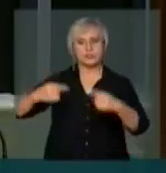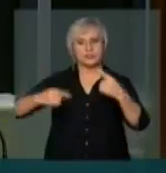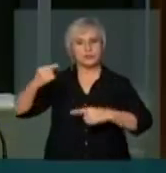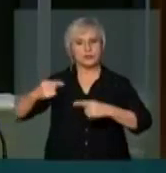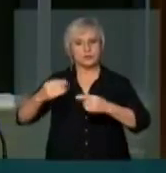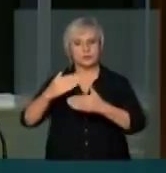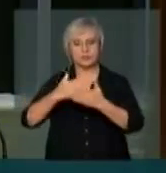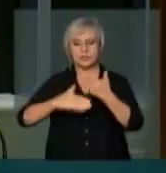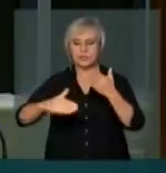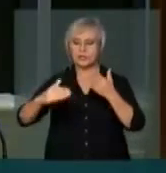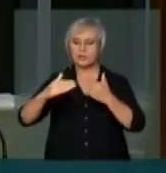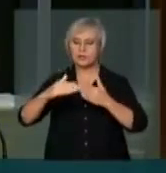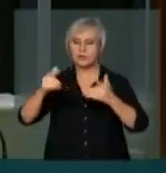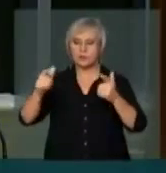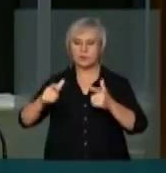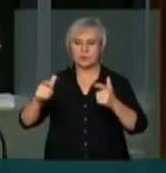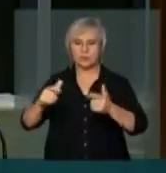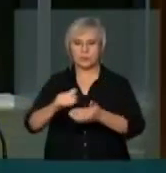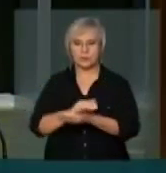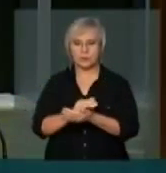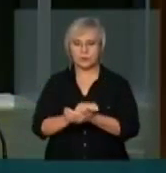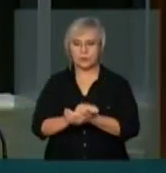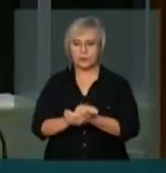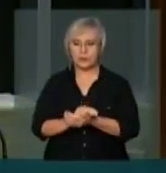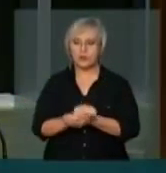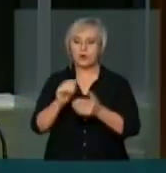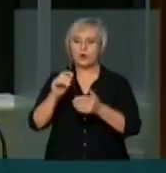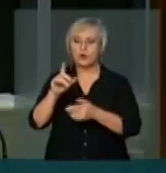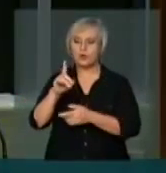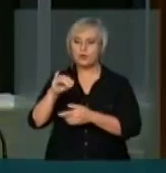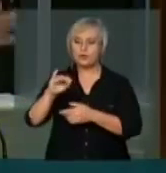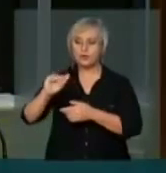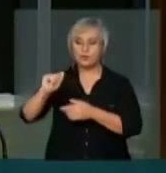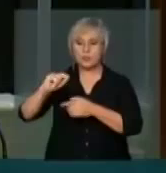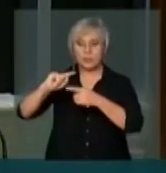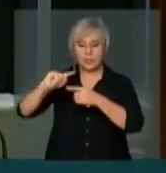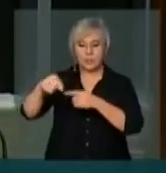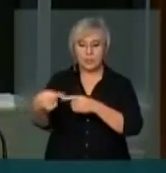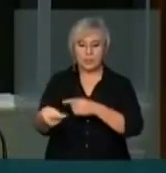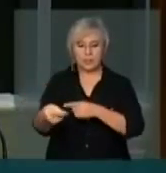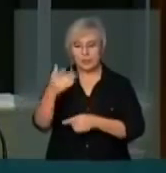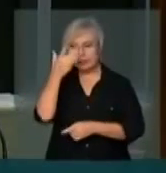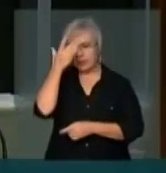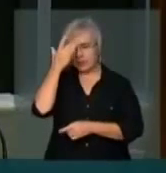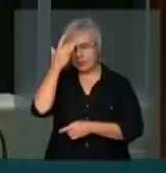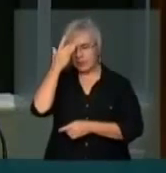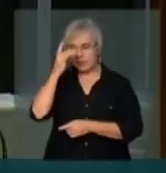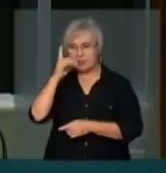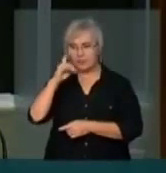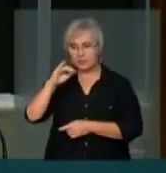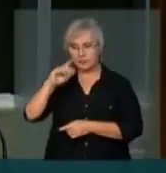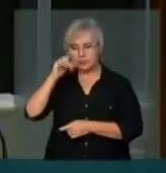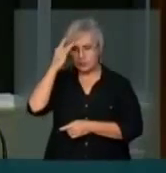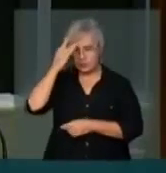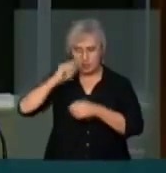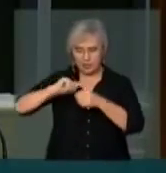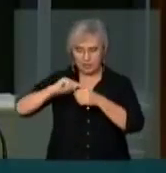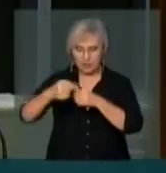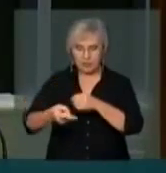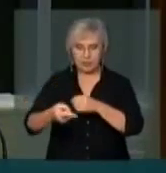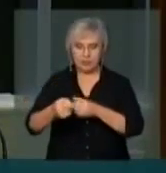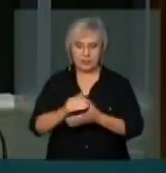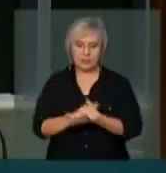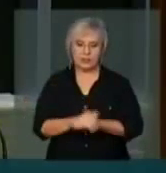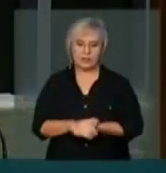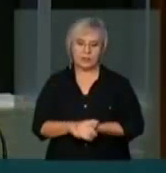os lugares. O dia seguinte. Como se diz na linguagem universal, o day